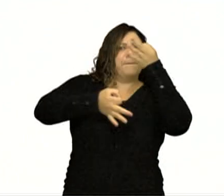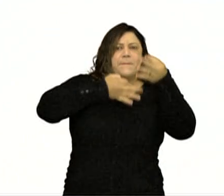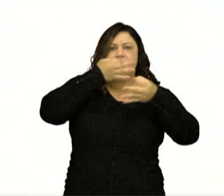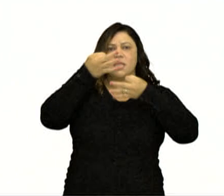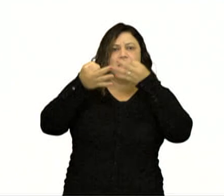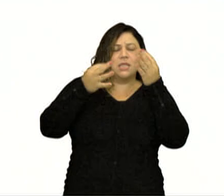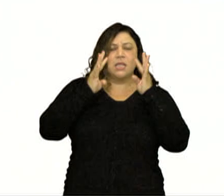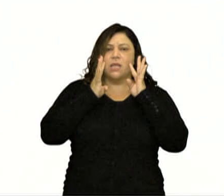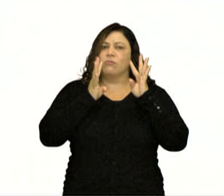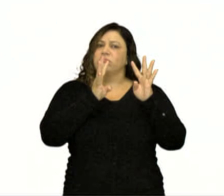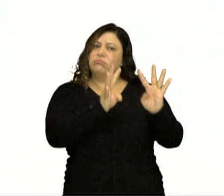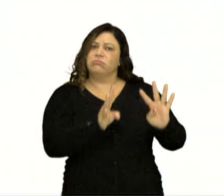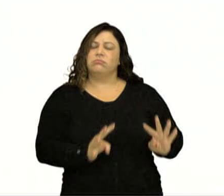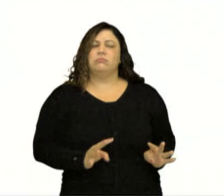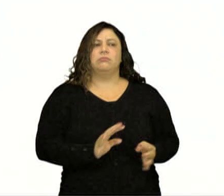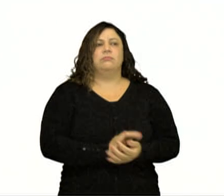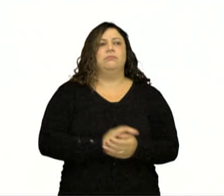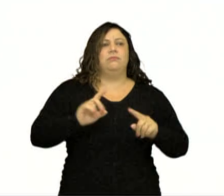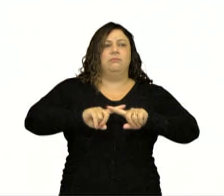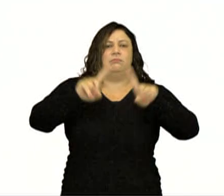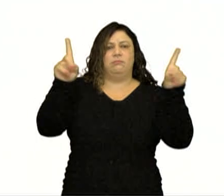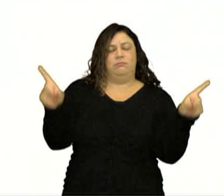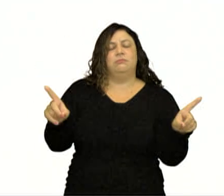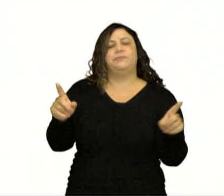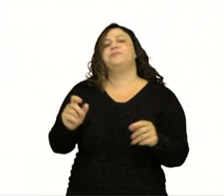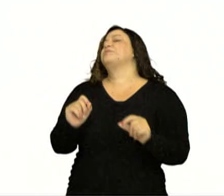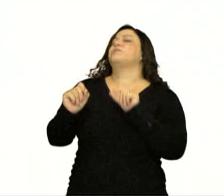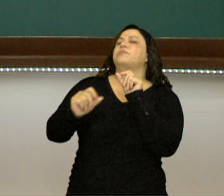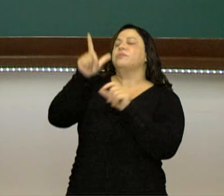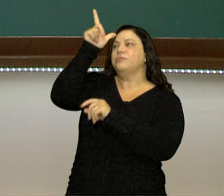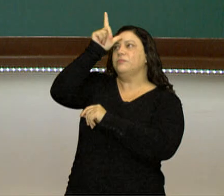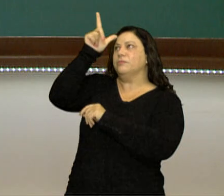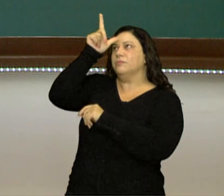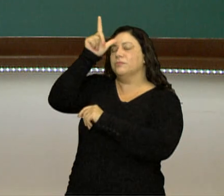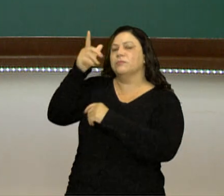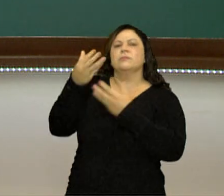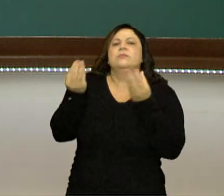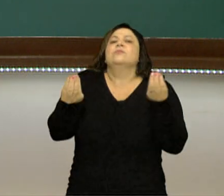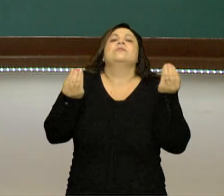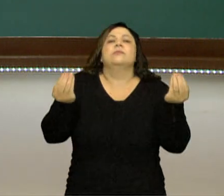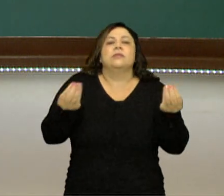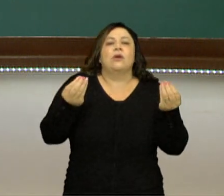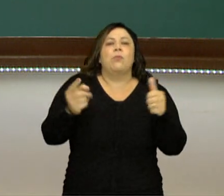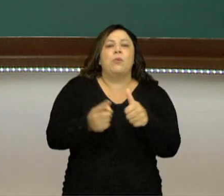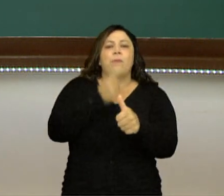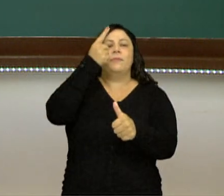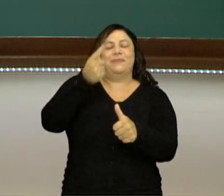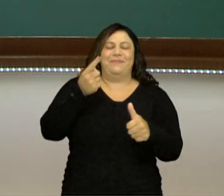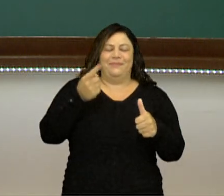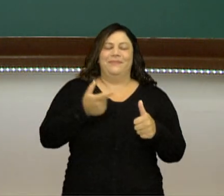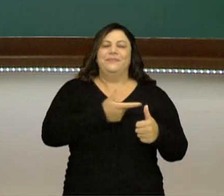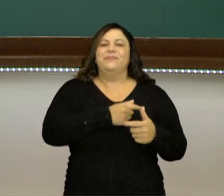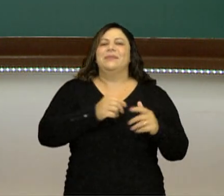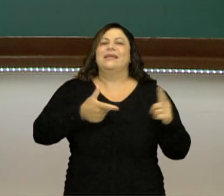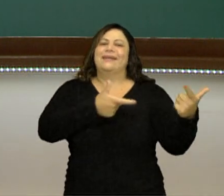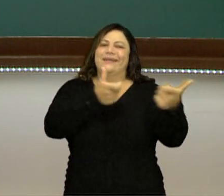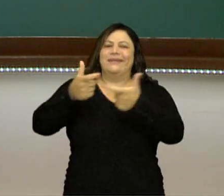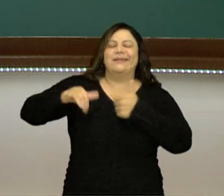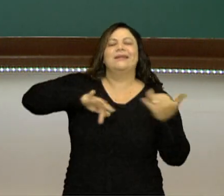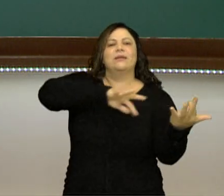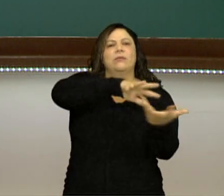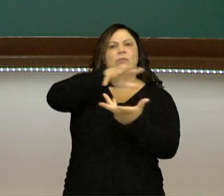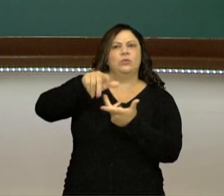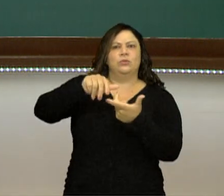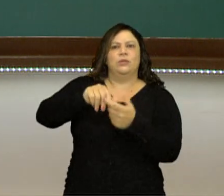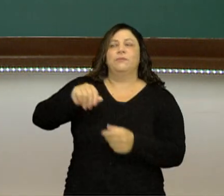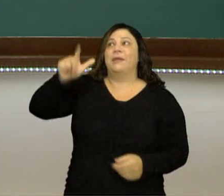ouvida. Mas vamos para o caso da Alemanha. Como que ficou a Alemanha após a Primeira Guerra Mundial? Vamos lembrar que a Alemanha foi a